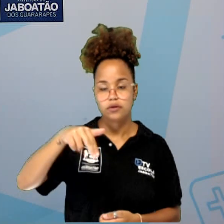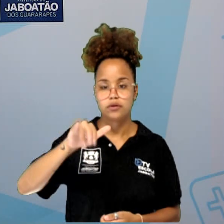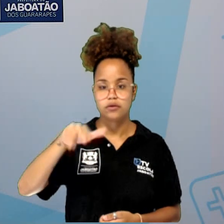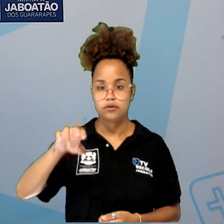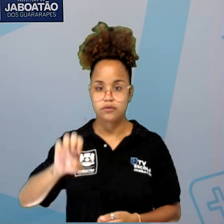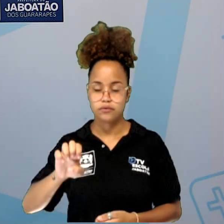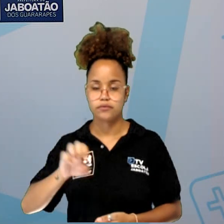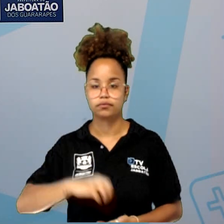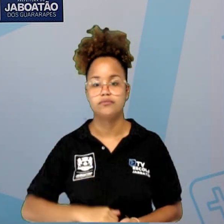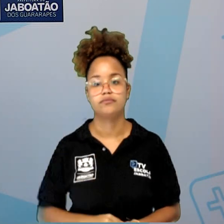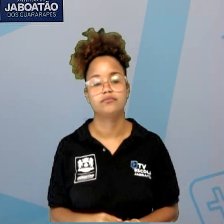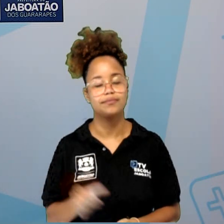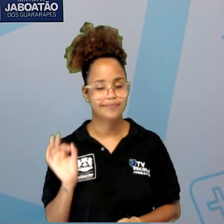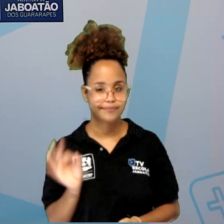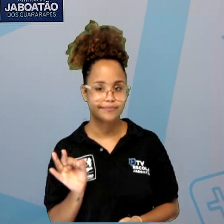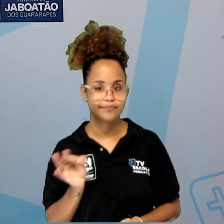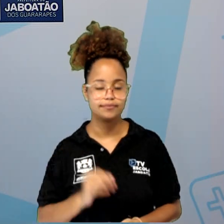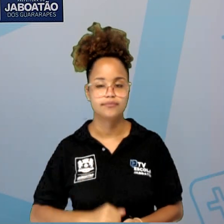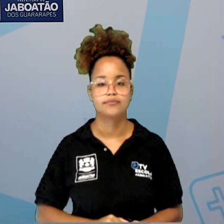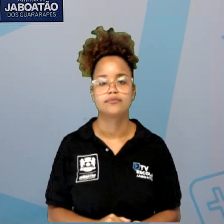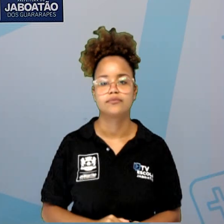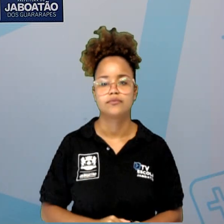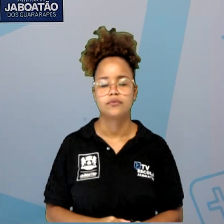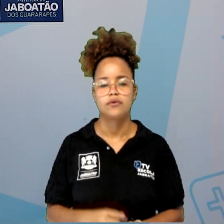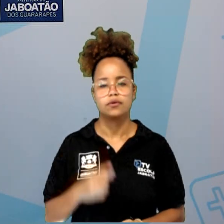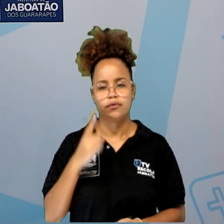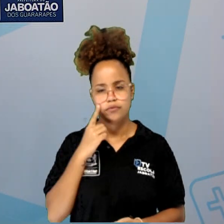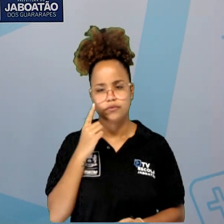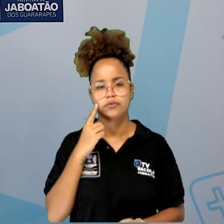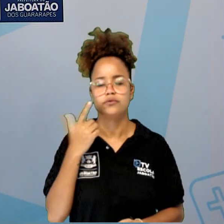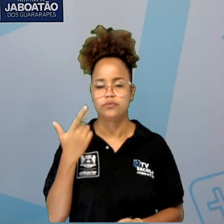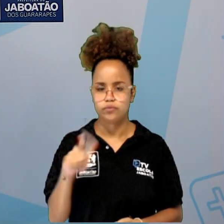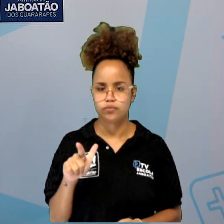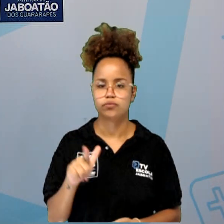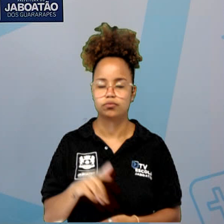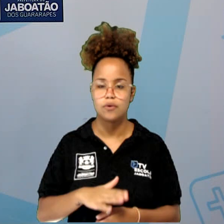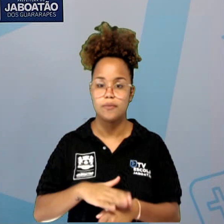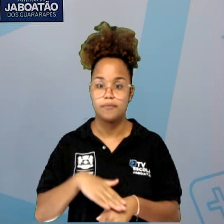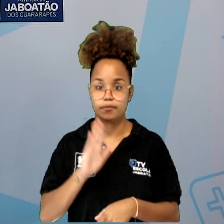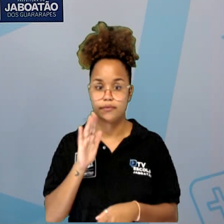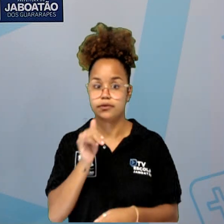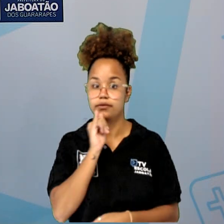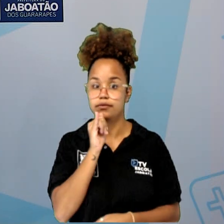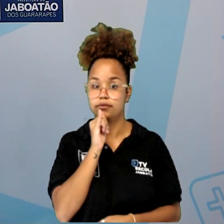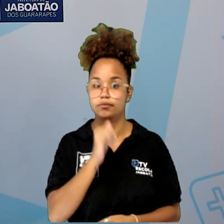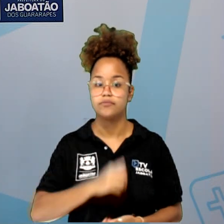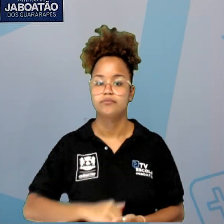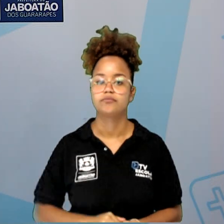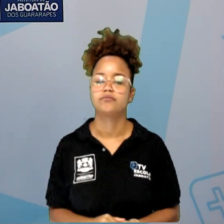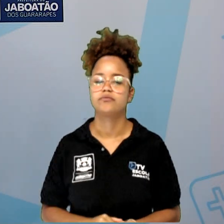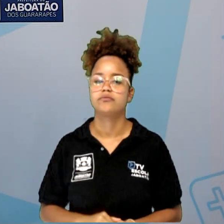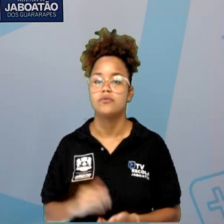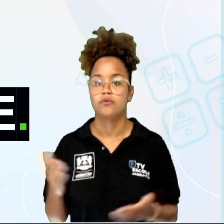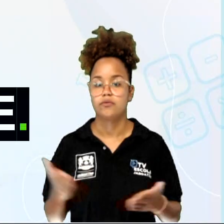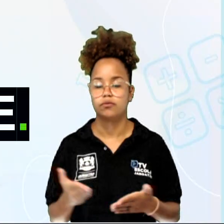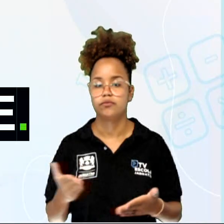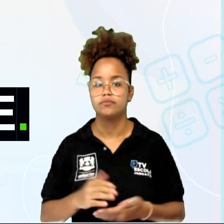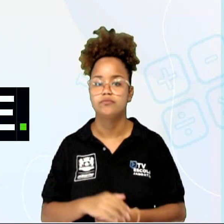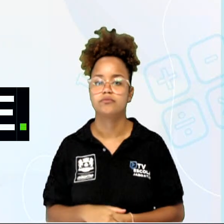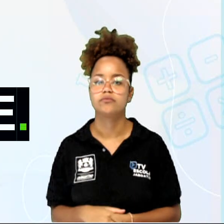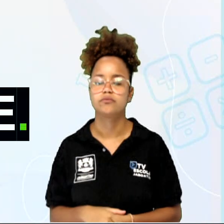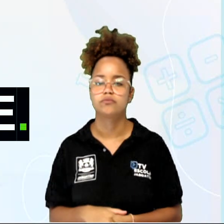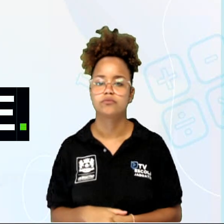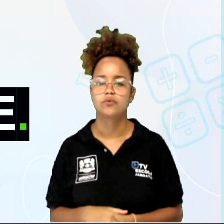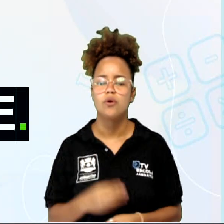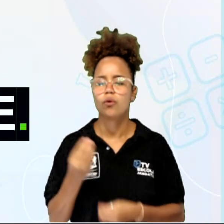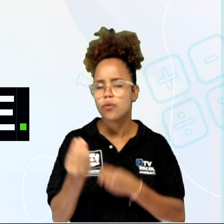N-I-N-E. Certo? Vamos dar uma olhada em mais alguns exemplos. Nessa situação, eu tenho How